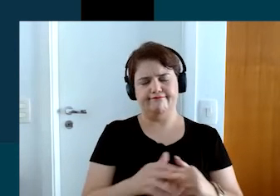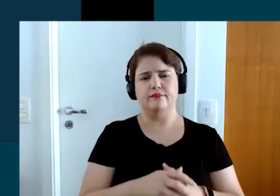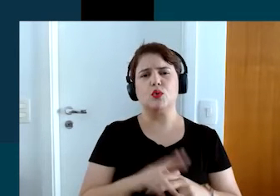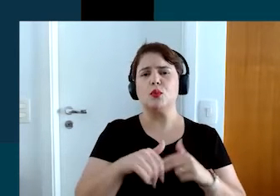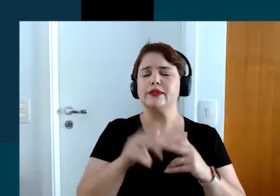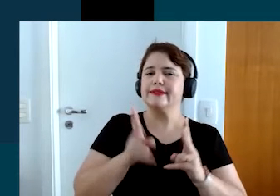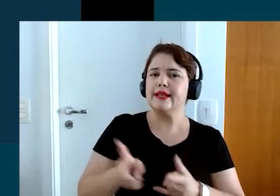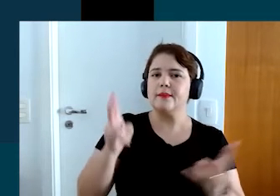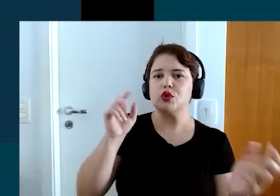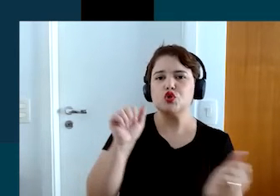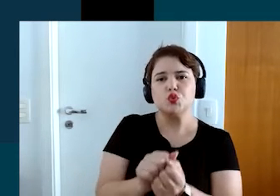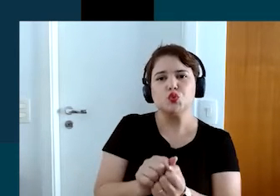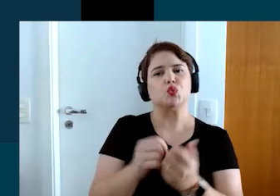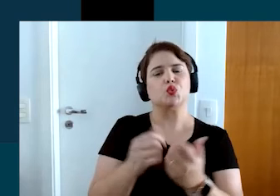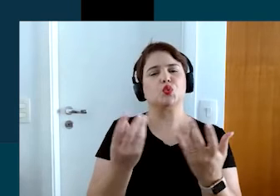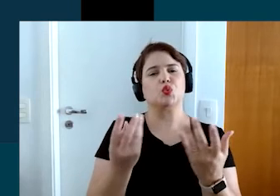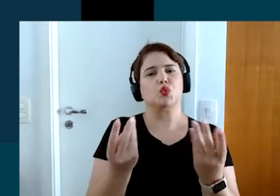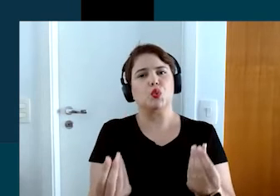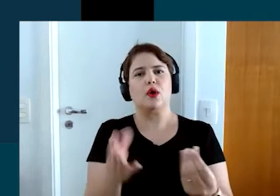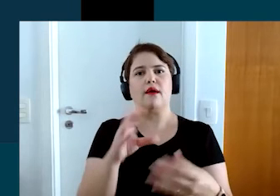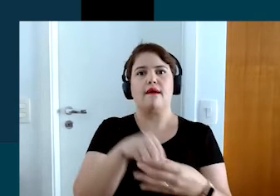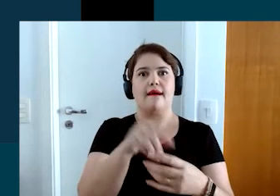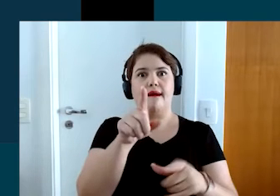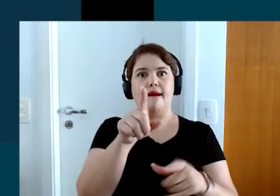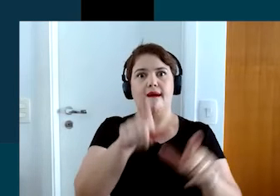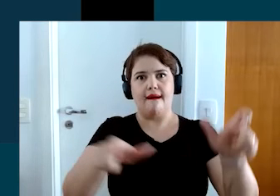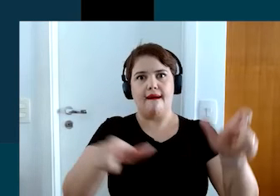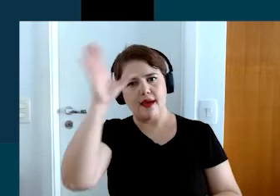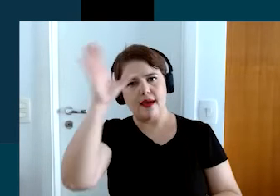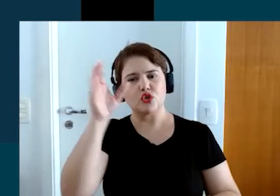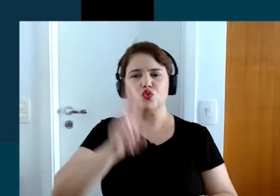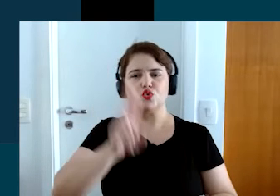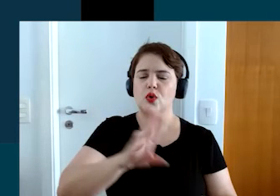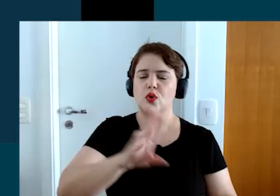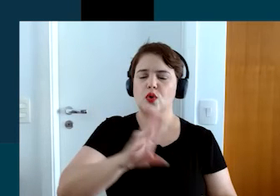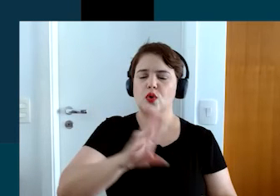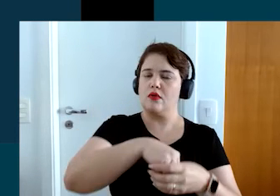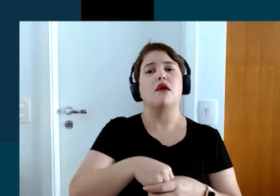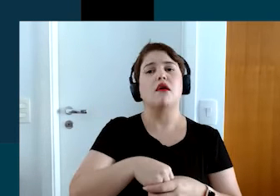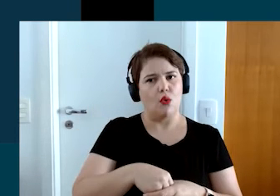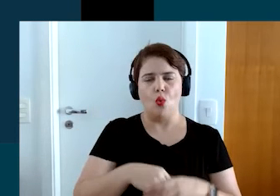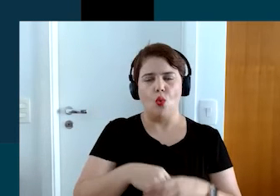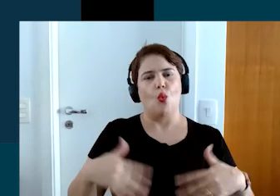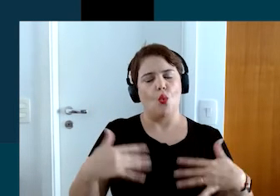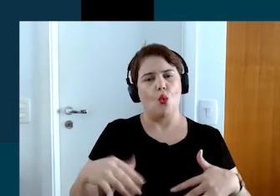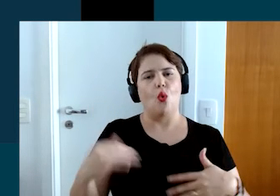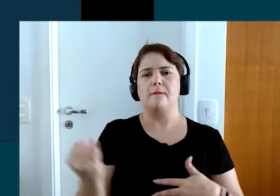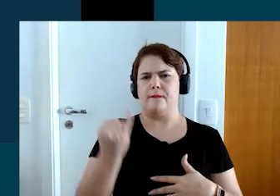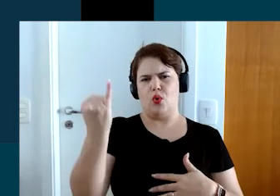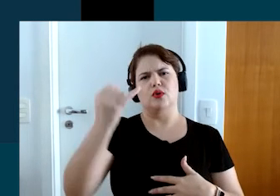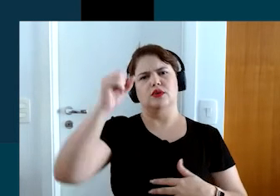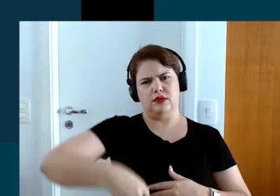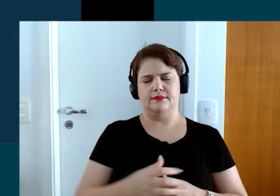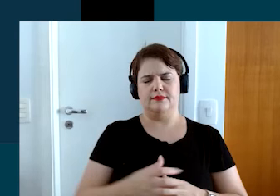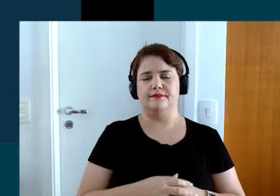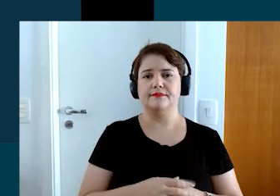sempre junto ali com as clientes, com as usuárias do meu produto ou serviço é muito, muito, muito importante, né? E aí a